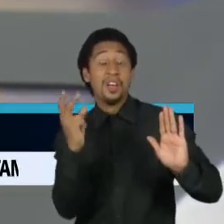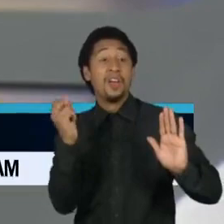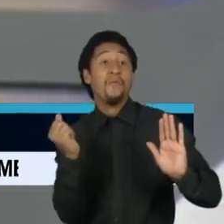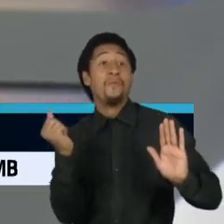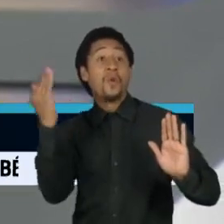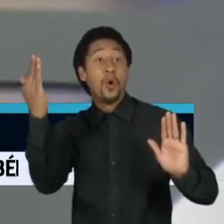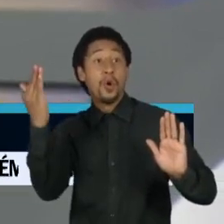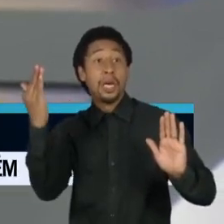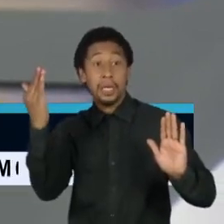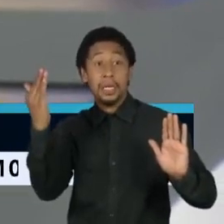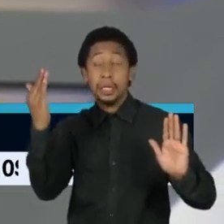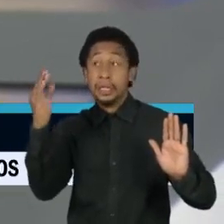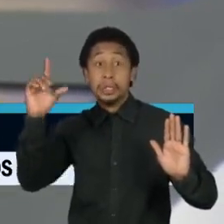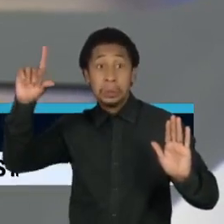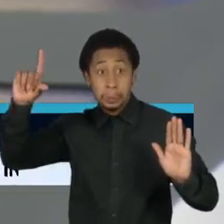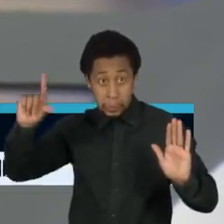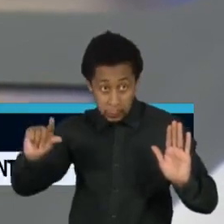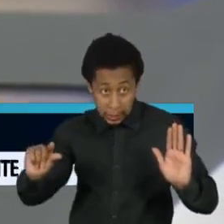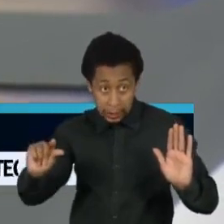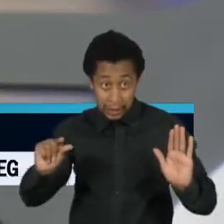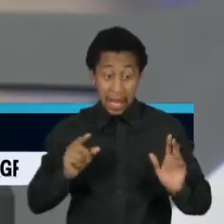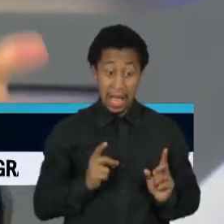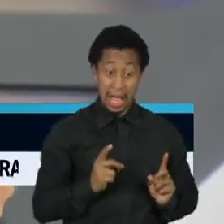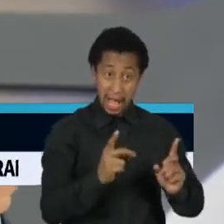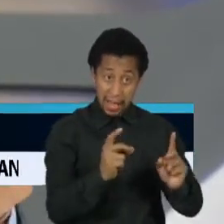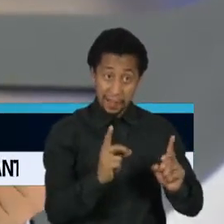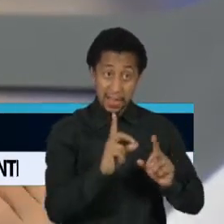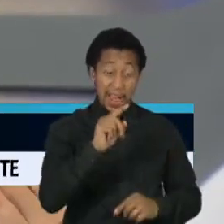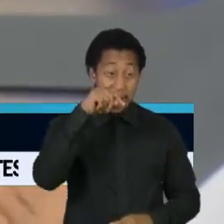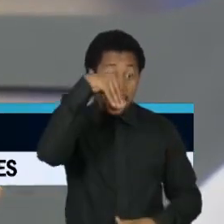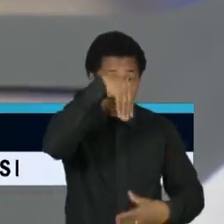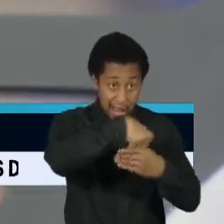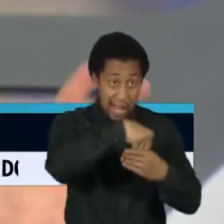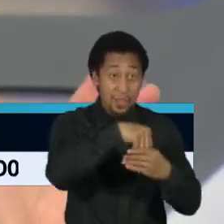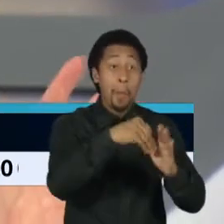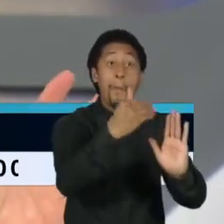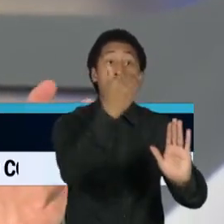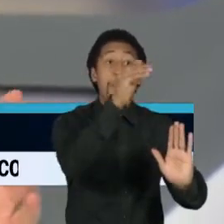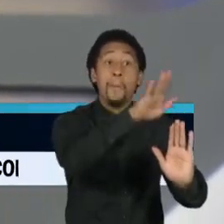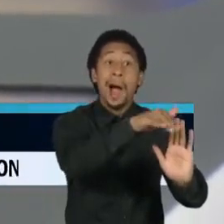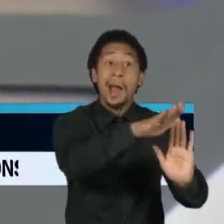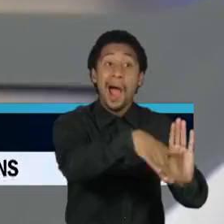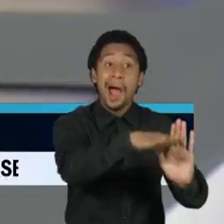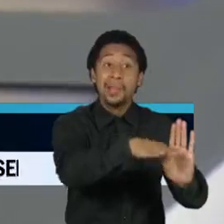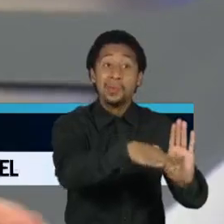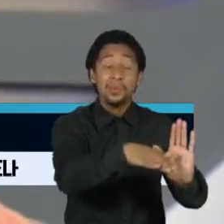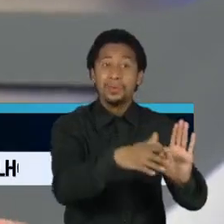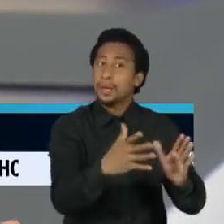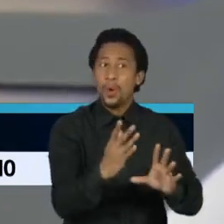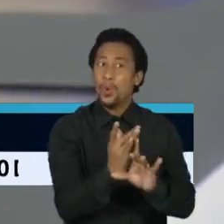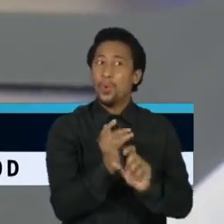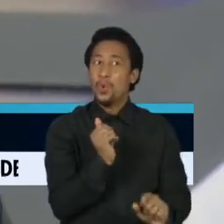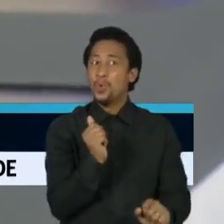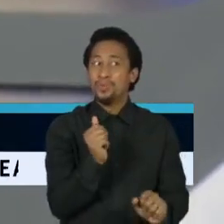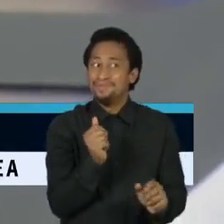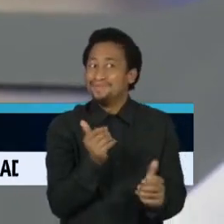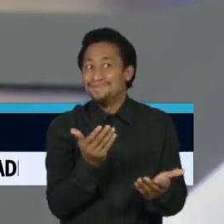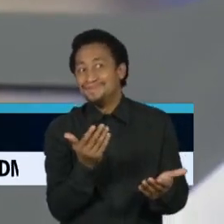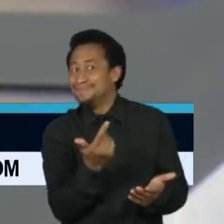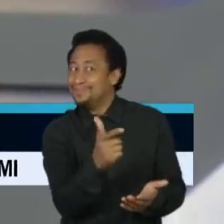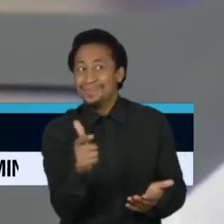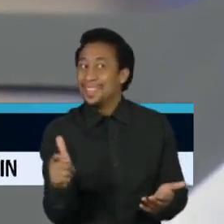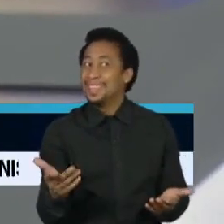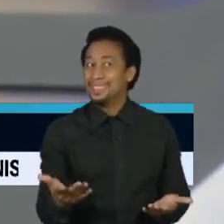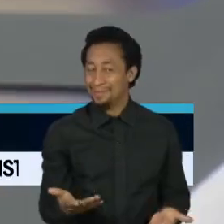ter um problema sim, porque se o preço aqui internamente não for suficiente para pagar lá fora, o cara simplesmente não traz. Então, a Petrobras teria que dobrar